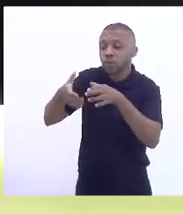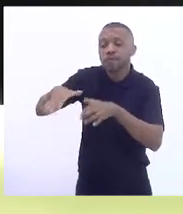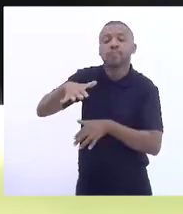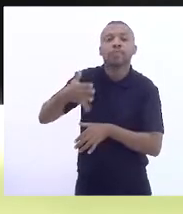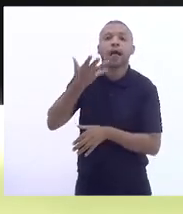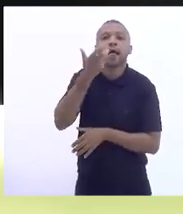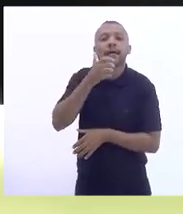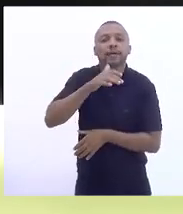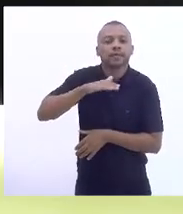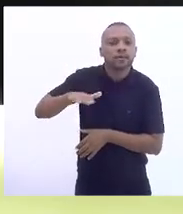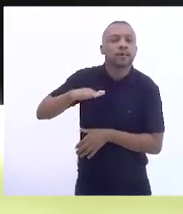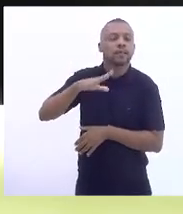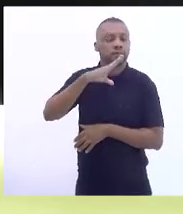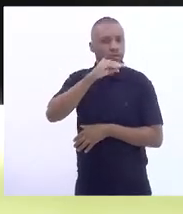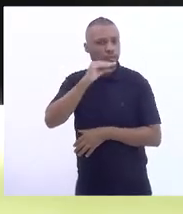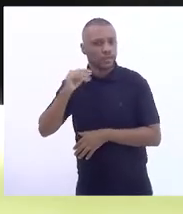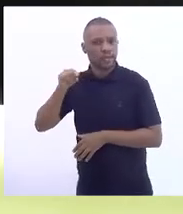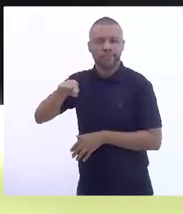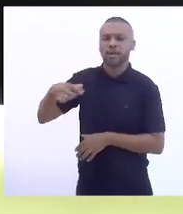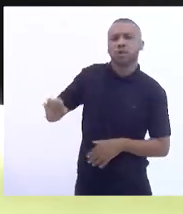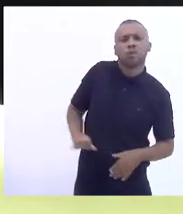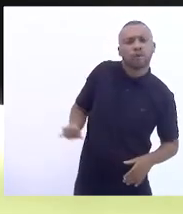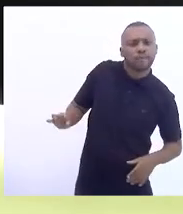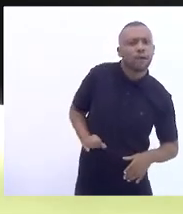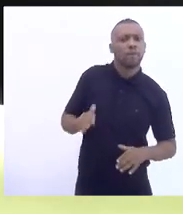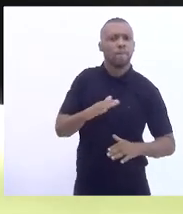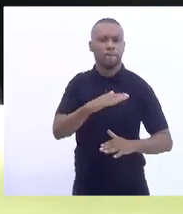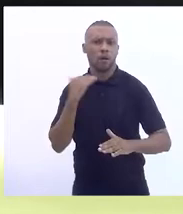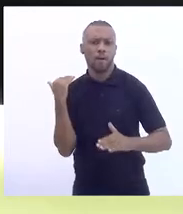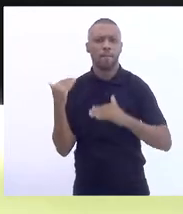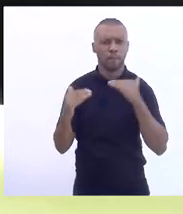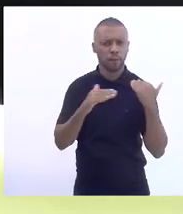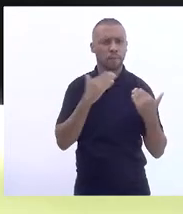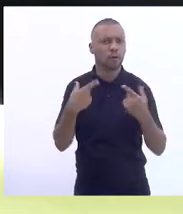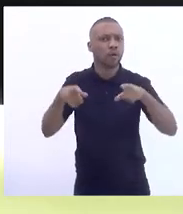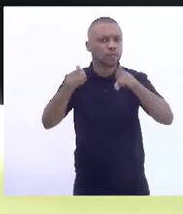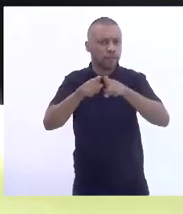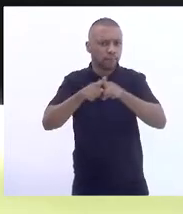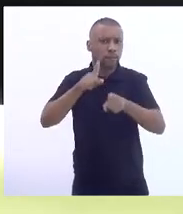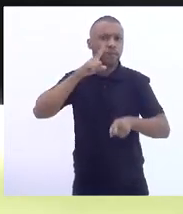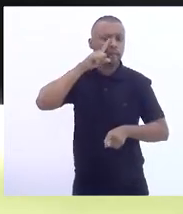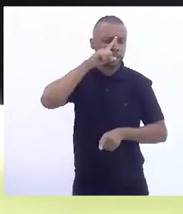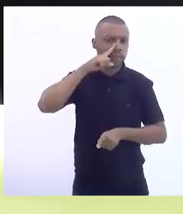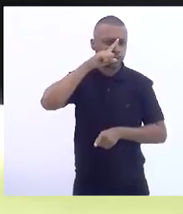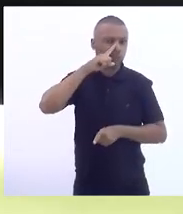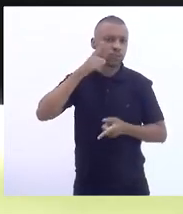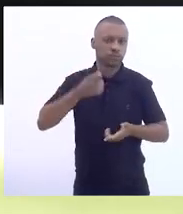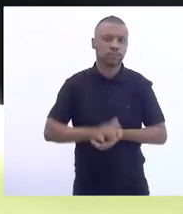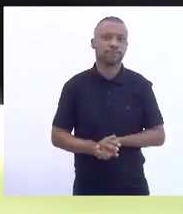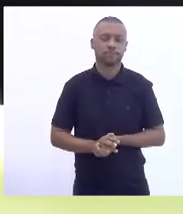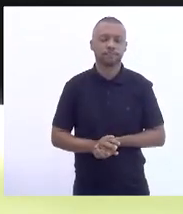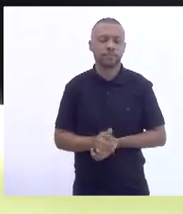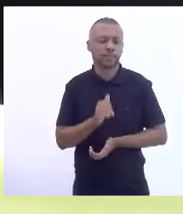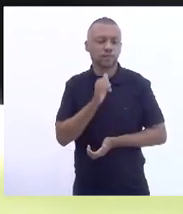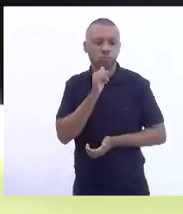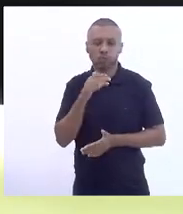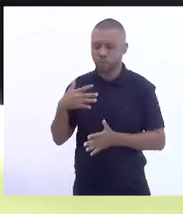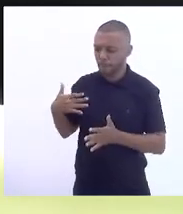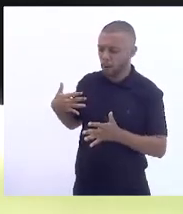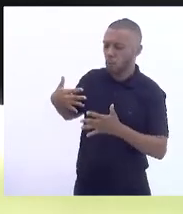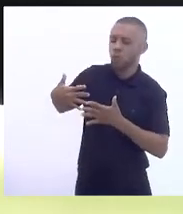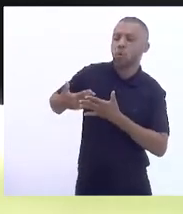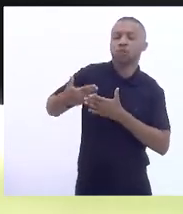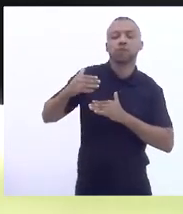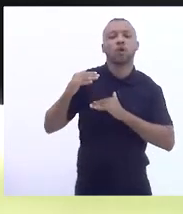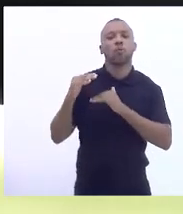Crianças a infância e adolescência já sob risco também infelizmente durante esse processo de construção